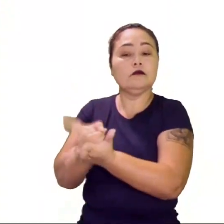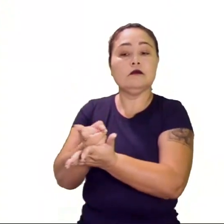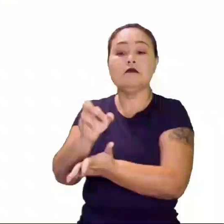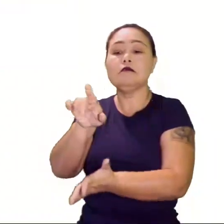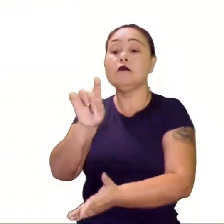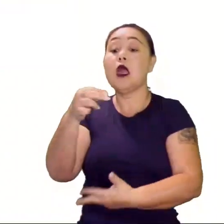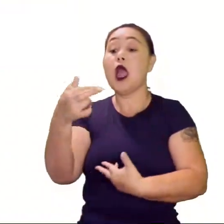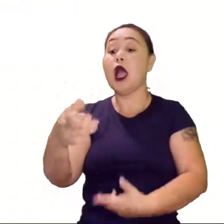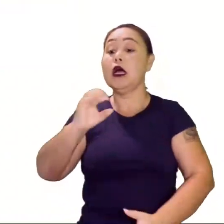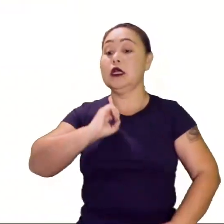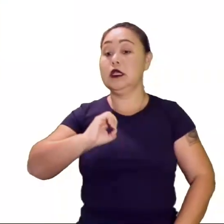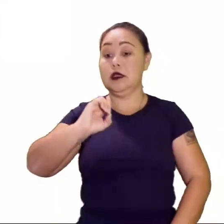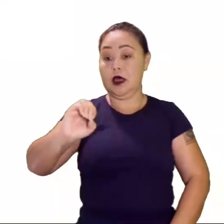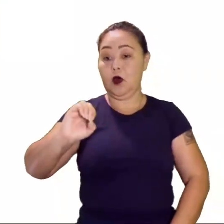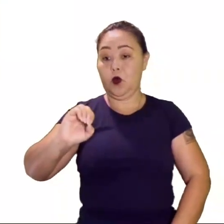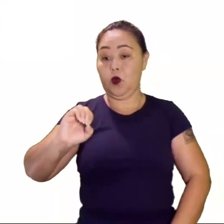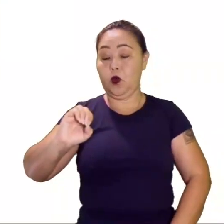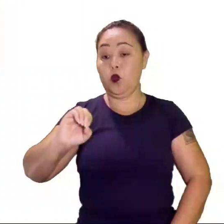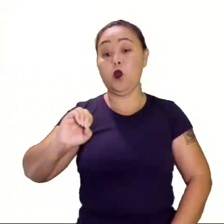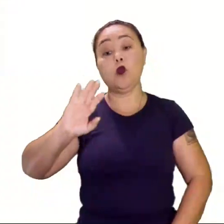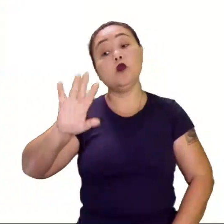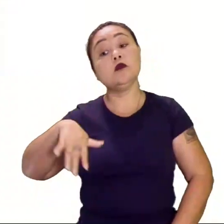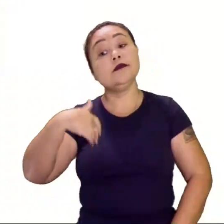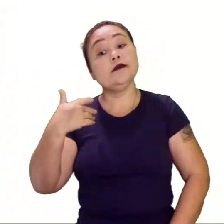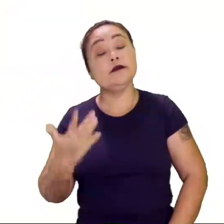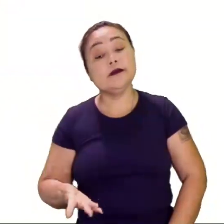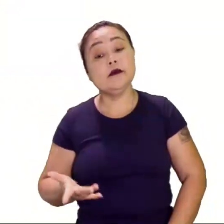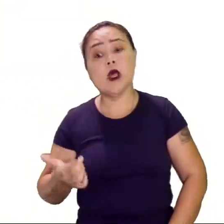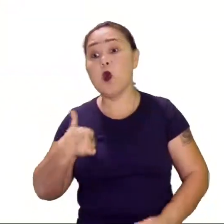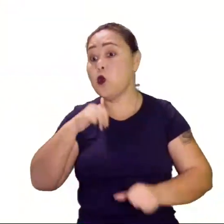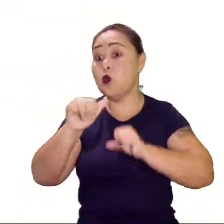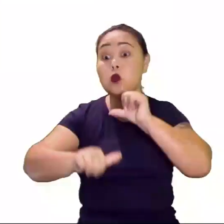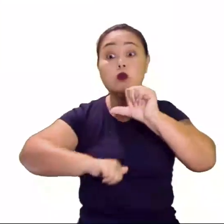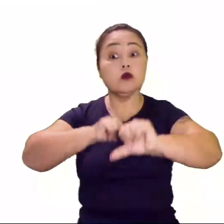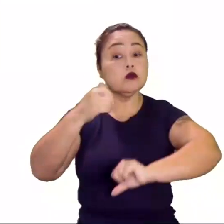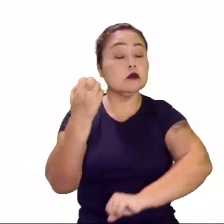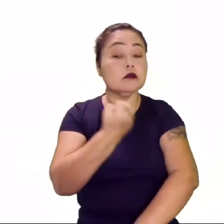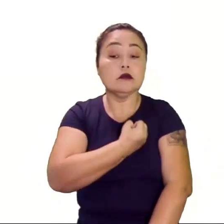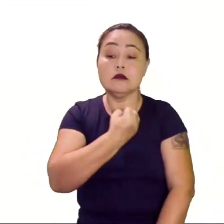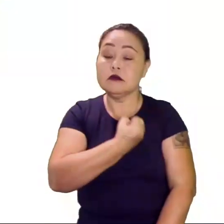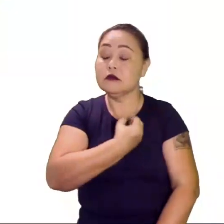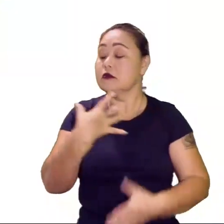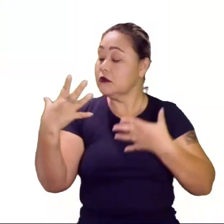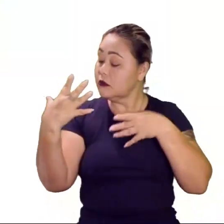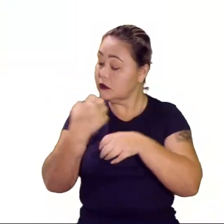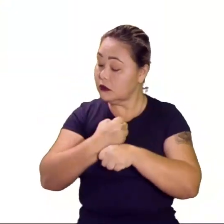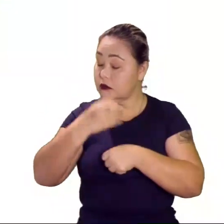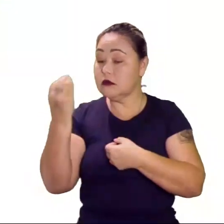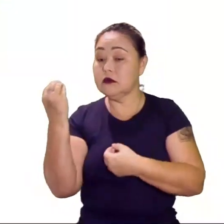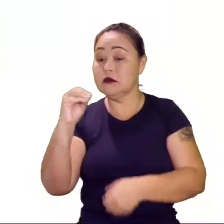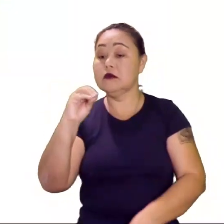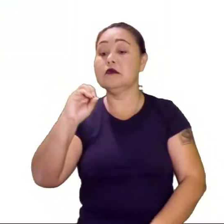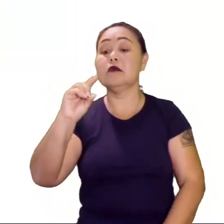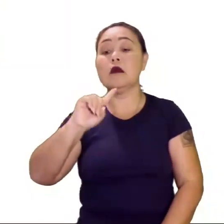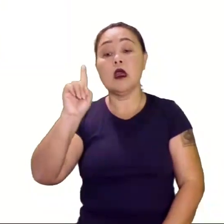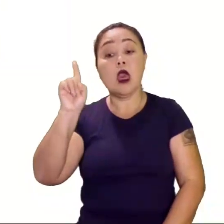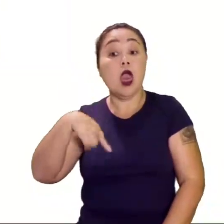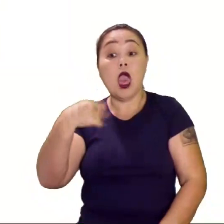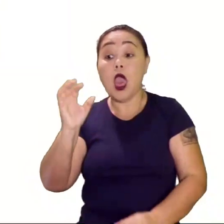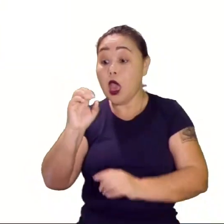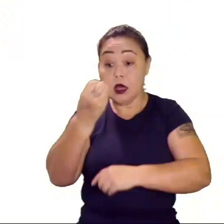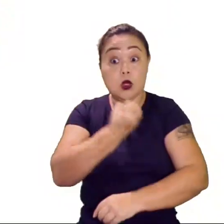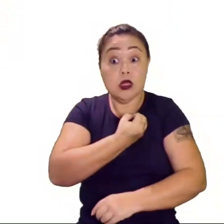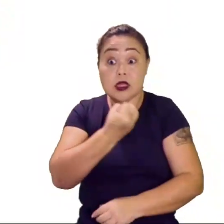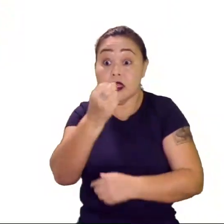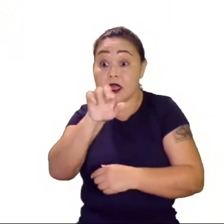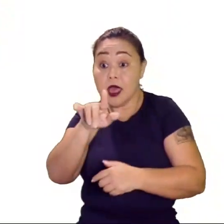razão igual a zero, né? Ou seja, não mudam os valores, né? Porque somar com zero é o elemento neutro da